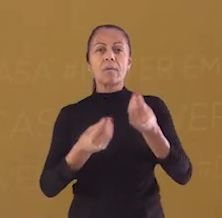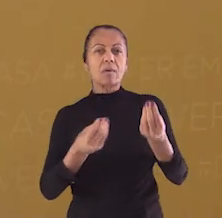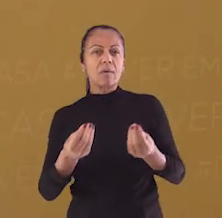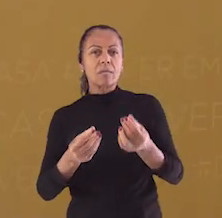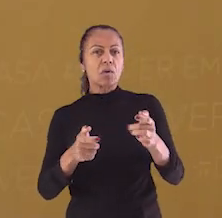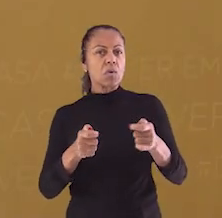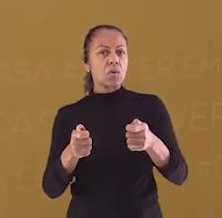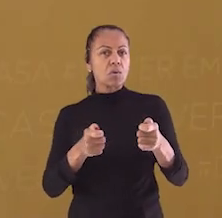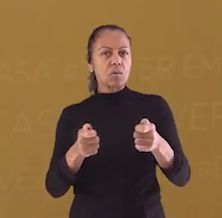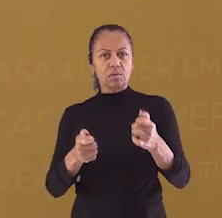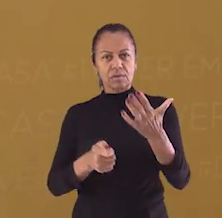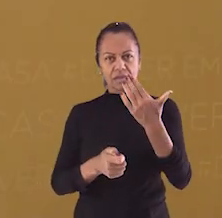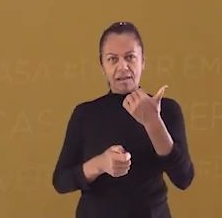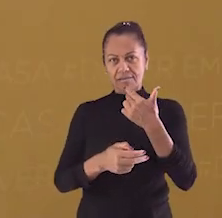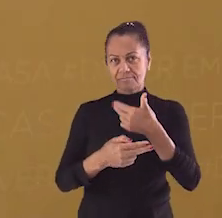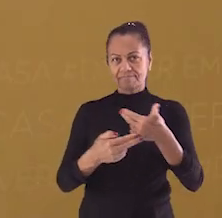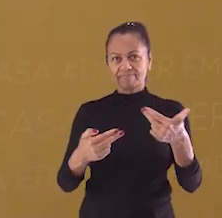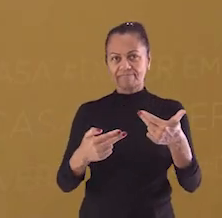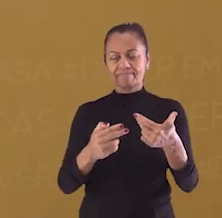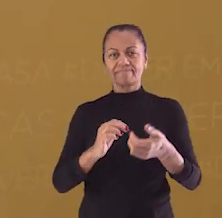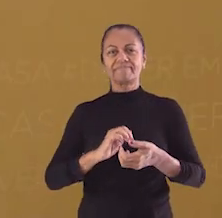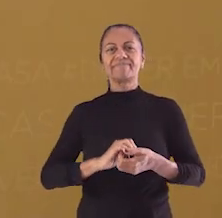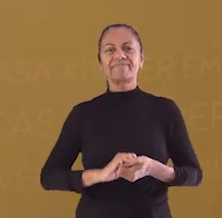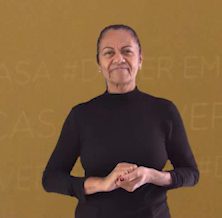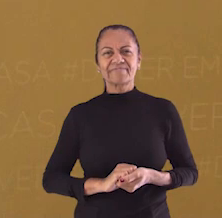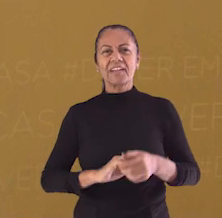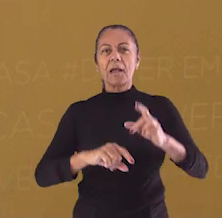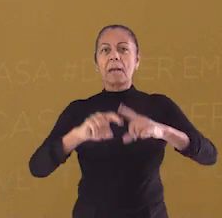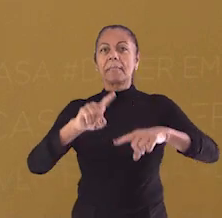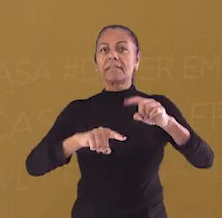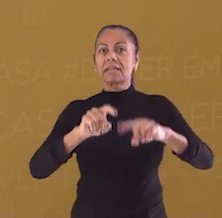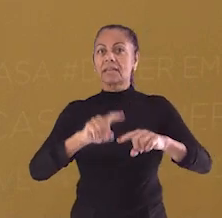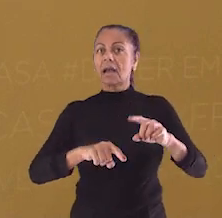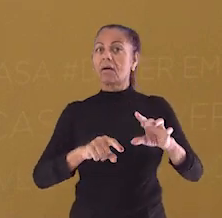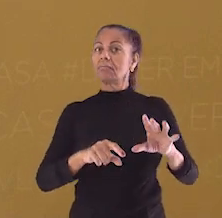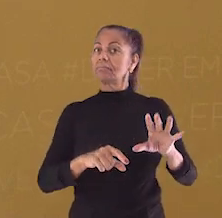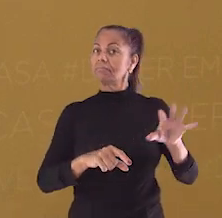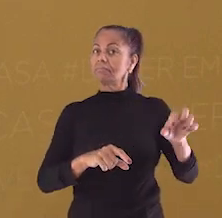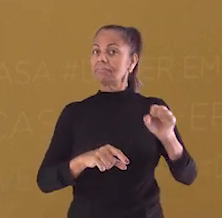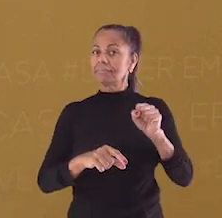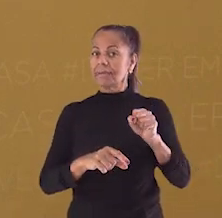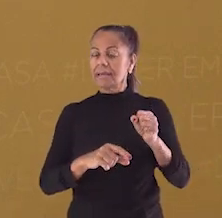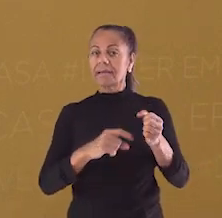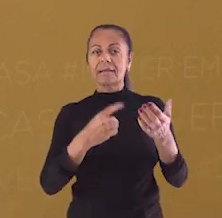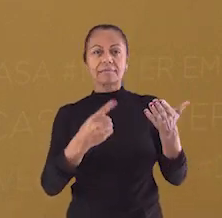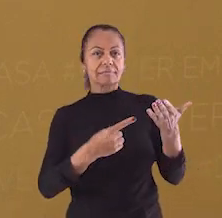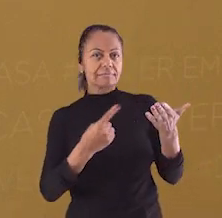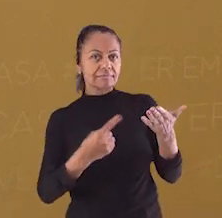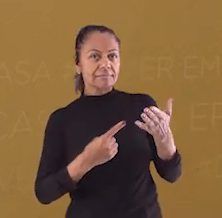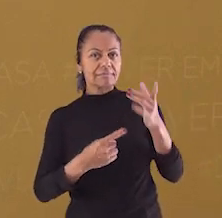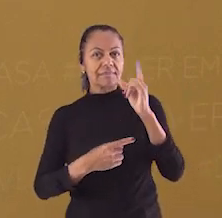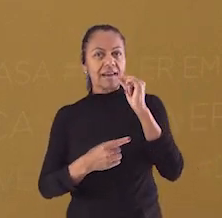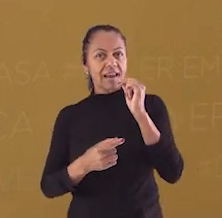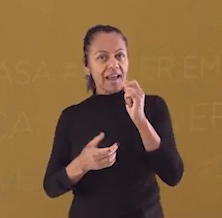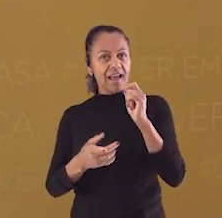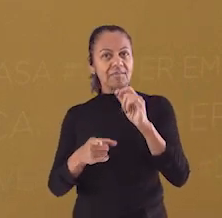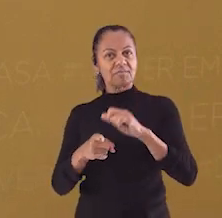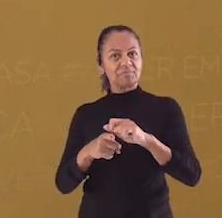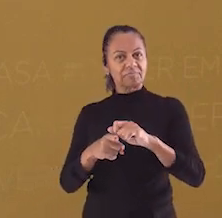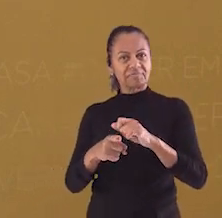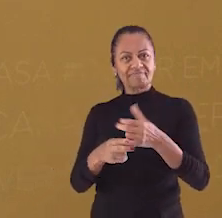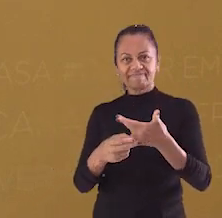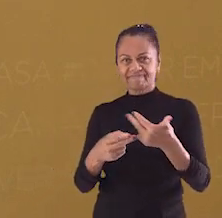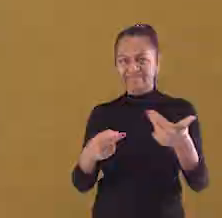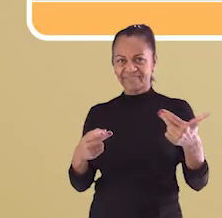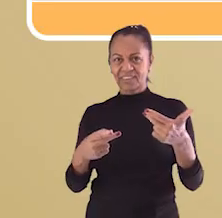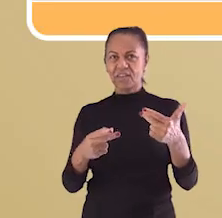sabemos, precisamos ter em mãos seu caderno de ciências, lápis e borracha. Eu vou aguardar você pegar tudo para que a gente possa continuar. Vamos